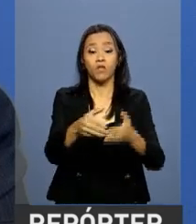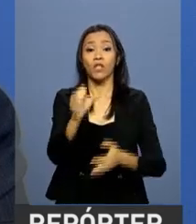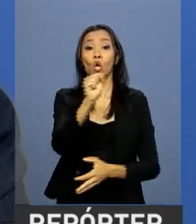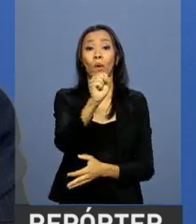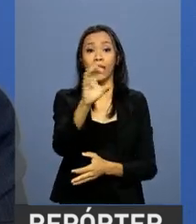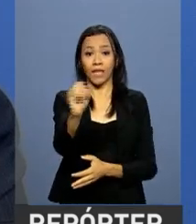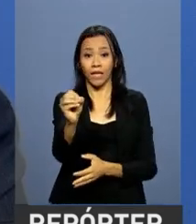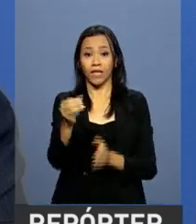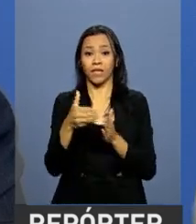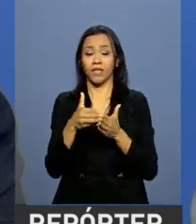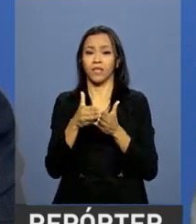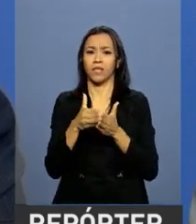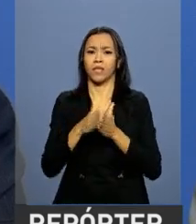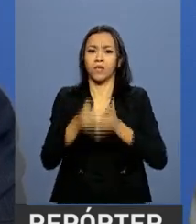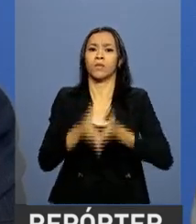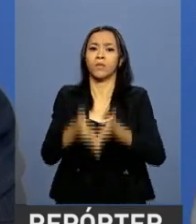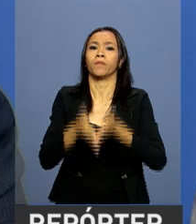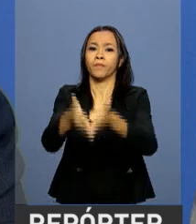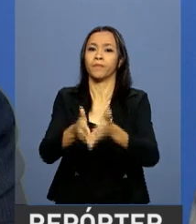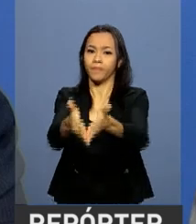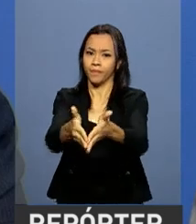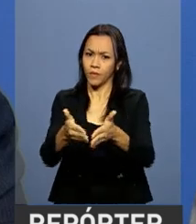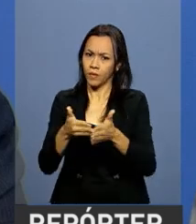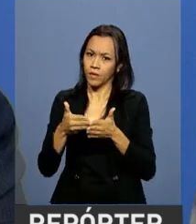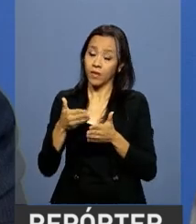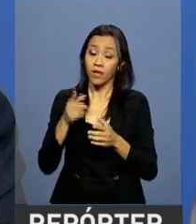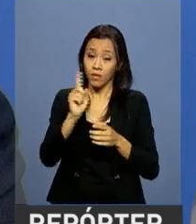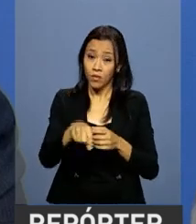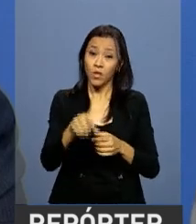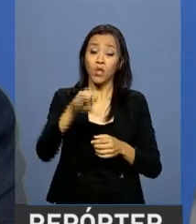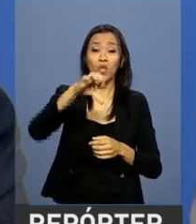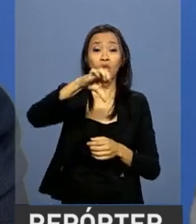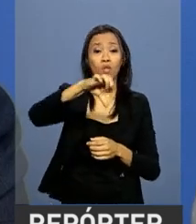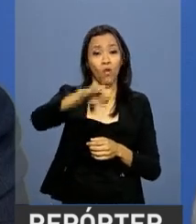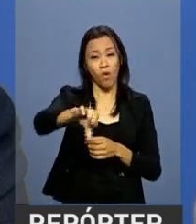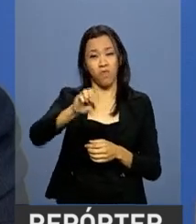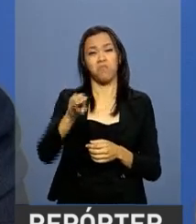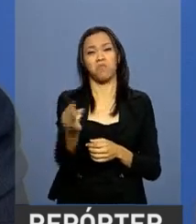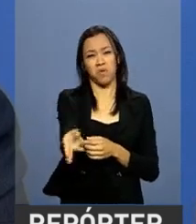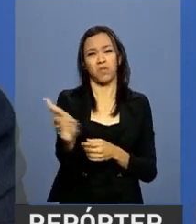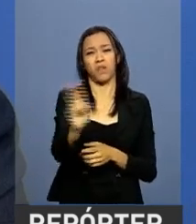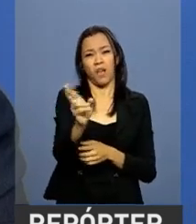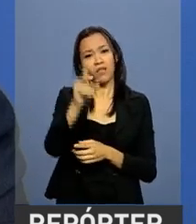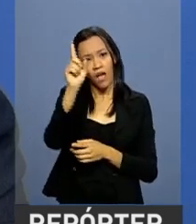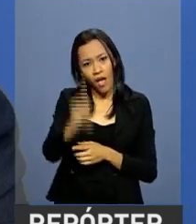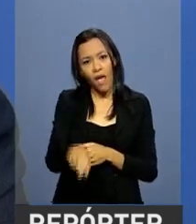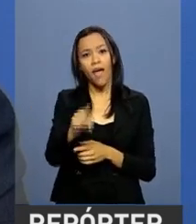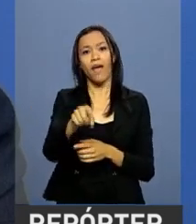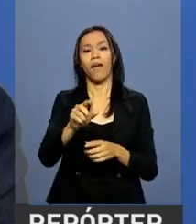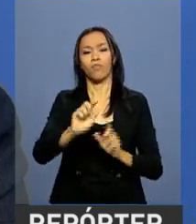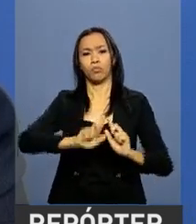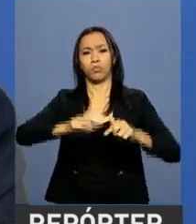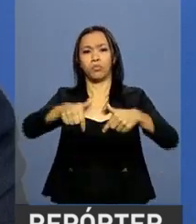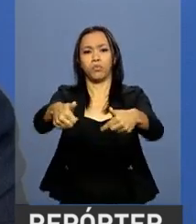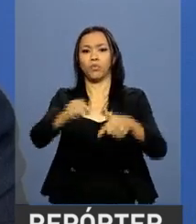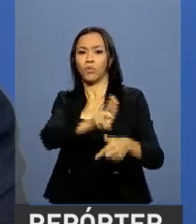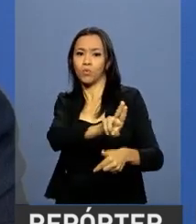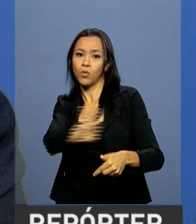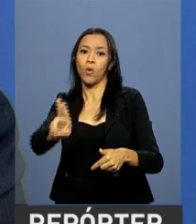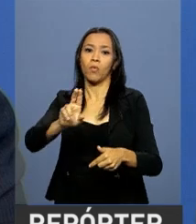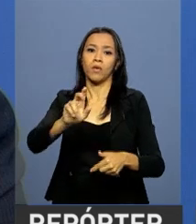lanchas a um custo de r9 milhões deais Essa é a chamada operação Ágata E